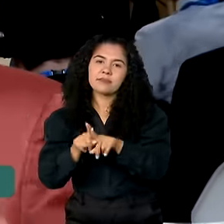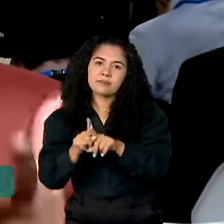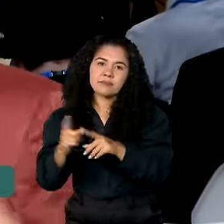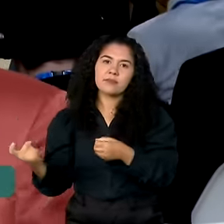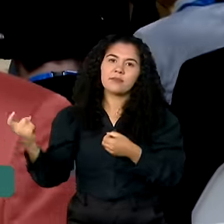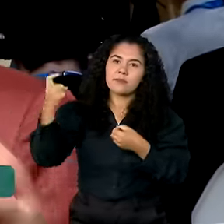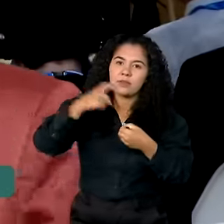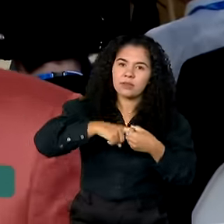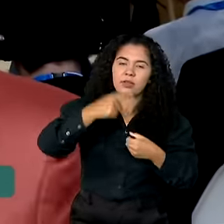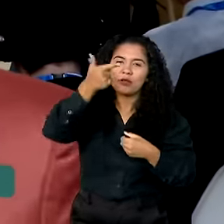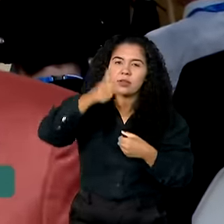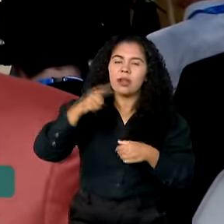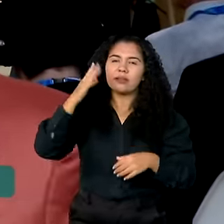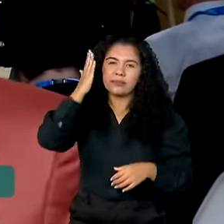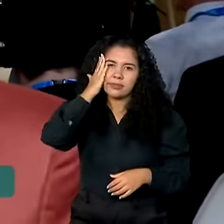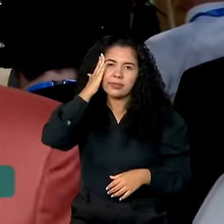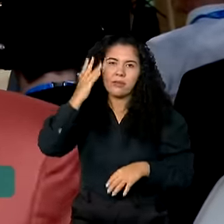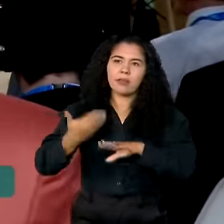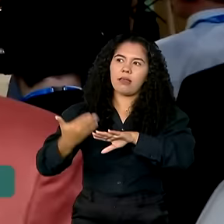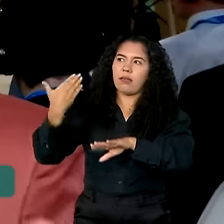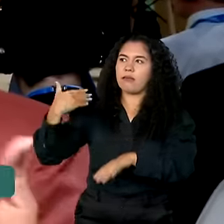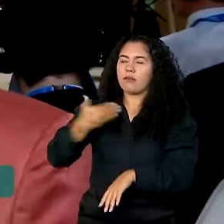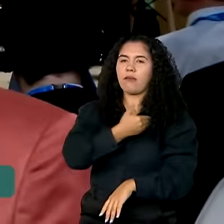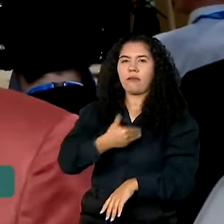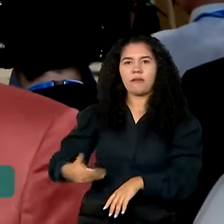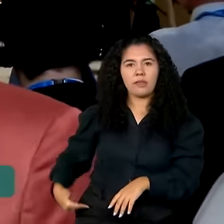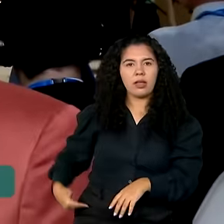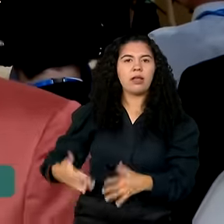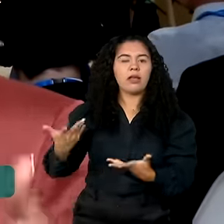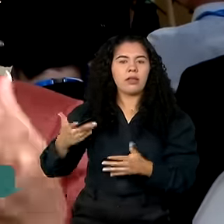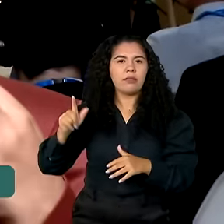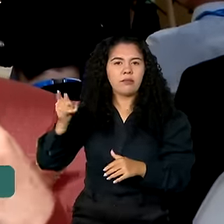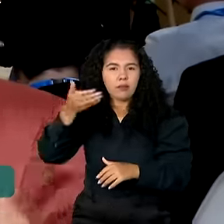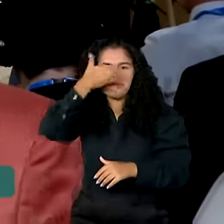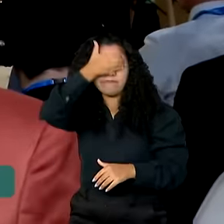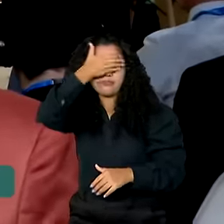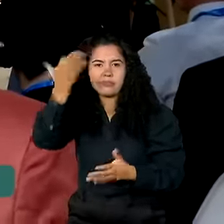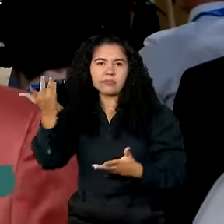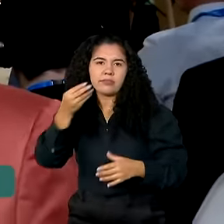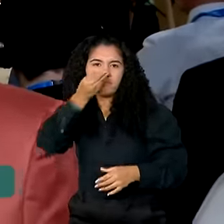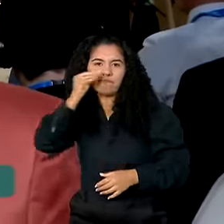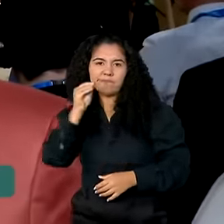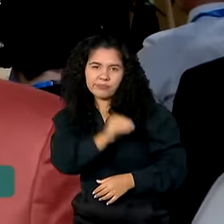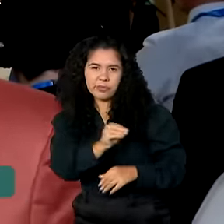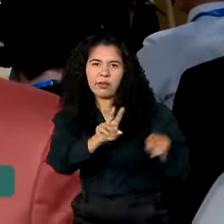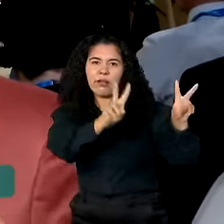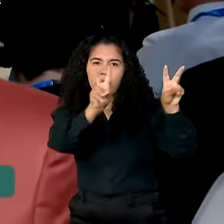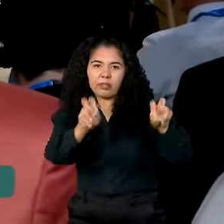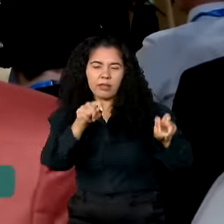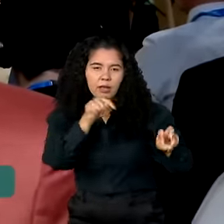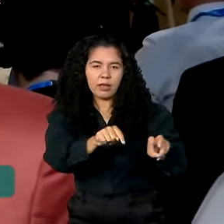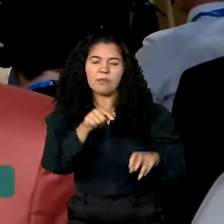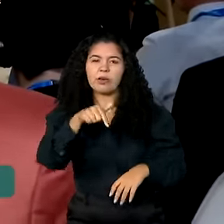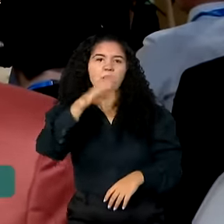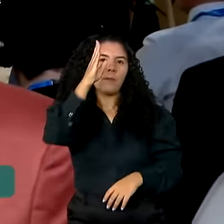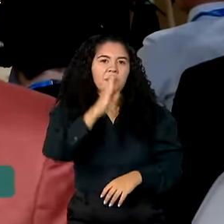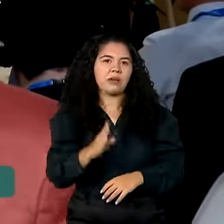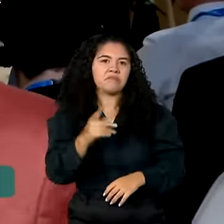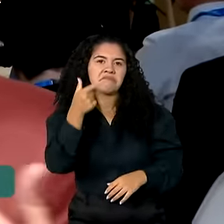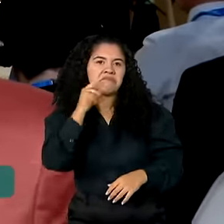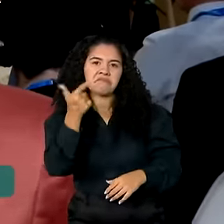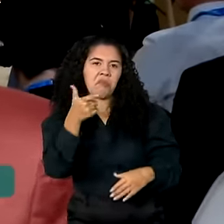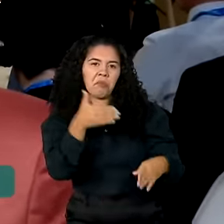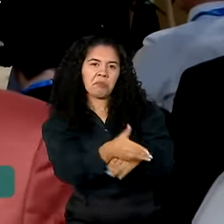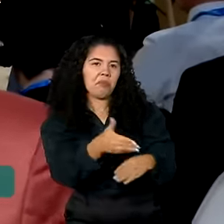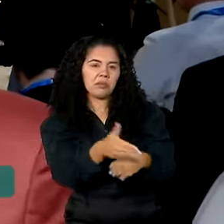sabe que, de fato, no governo anterior, esse protagonismo do Brasil ele foi apagado, né? Enfim, o Brasil não teve uma boa participação,